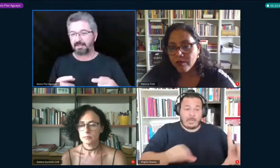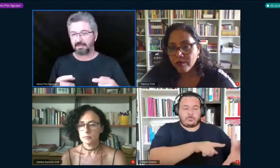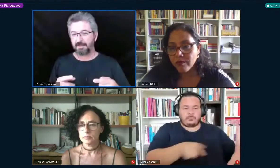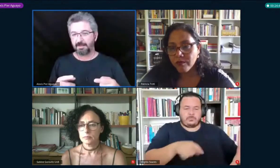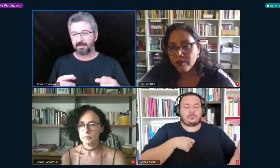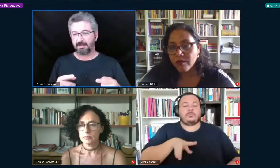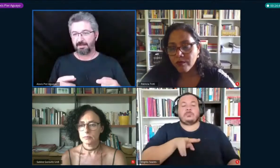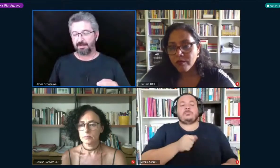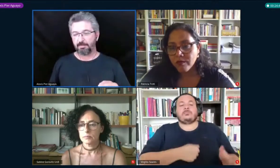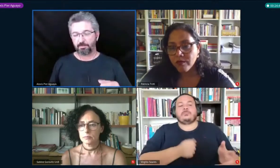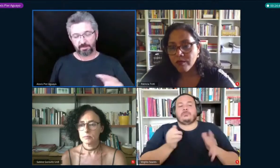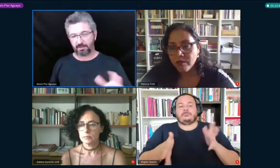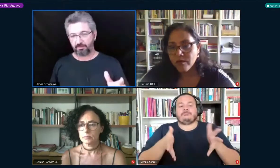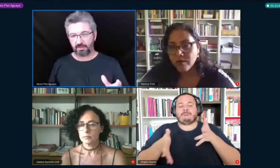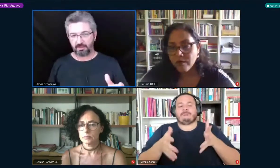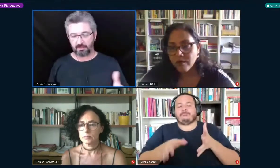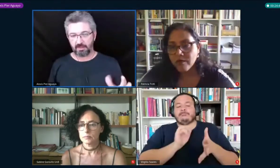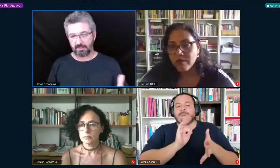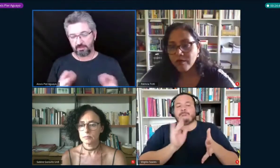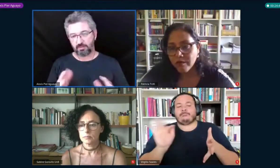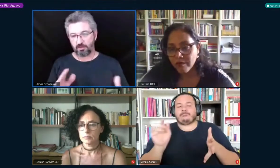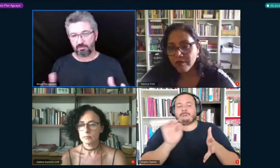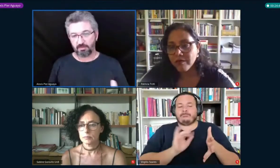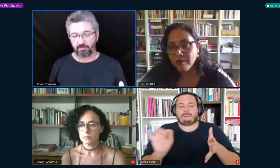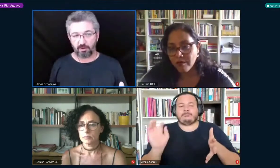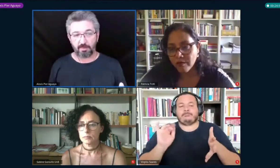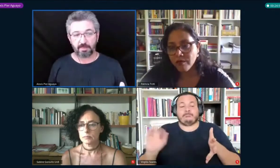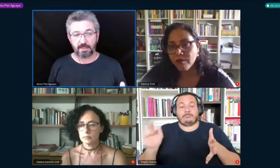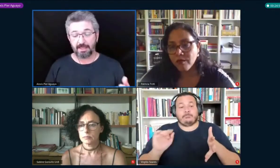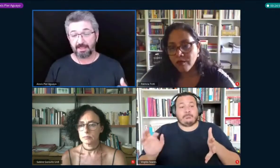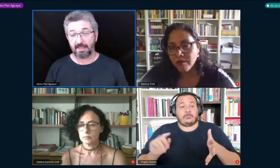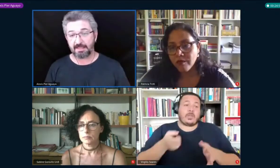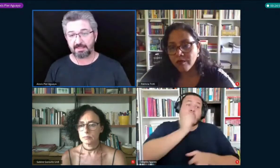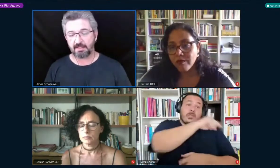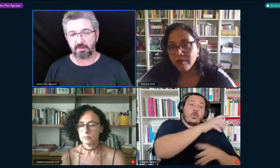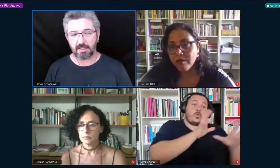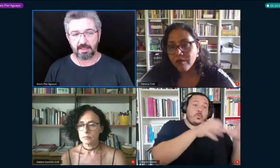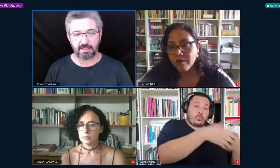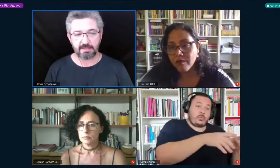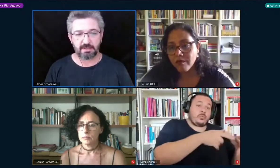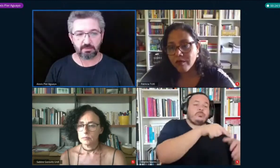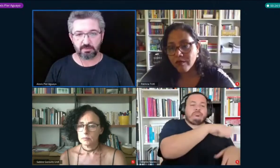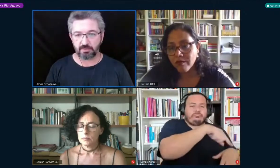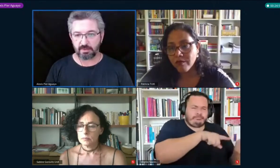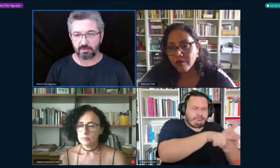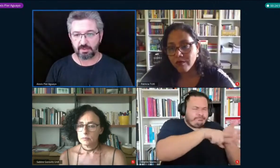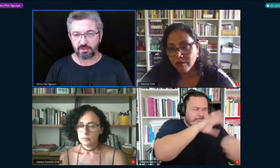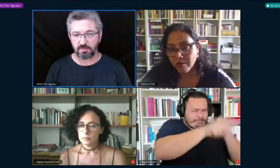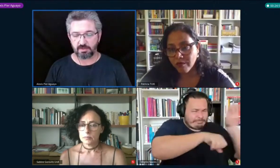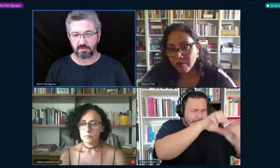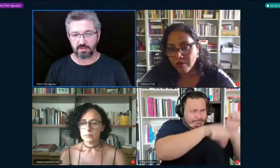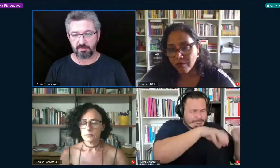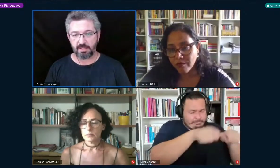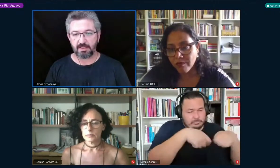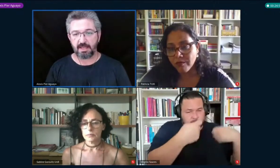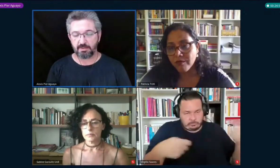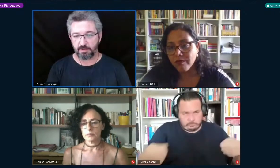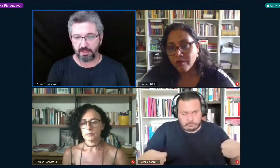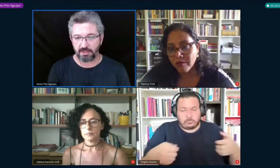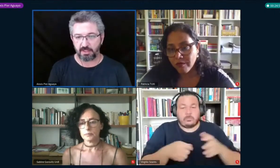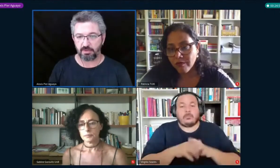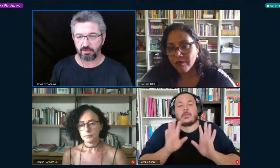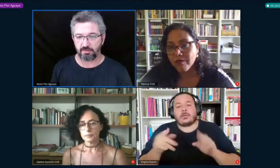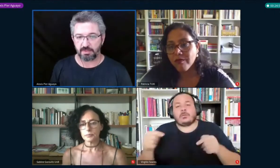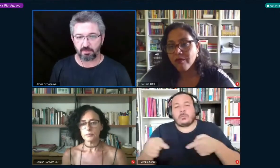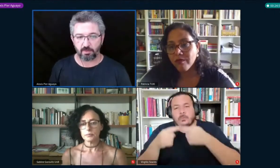esses sinais, né? Enfim, isso é uma forma. Em relação à questão das dimensões de